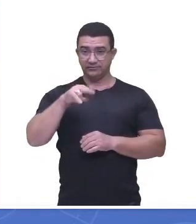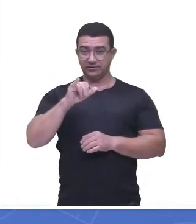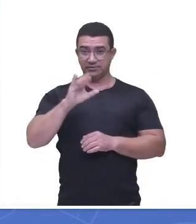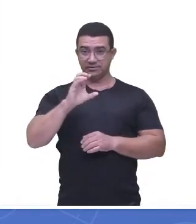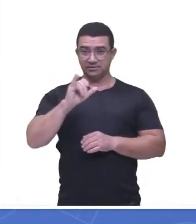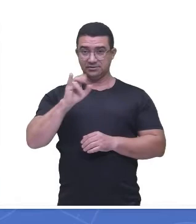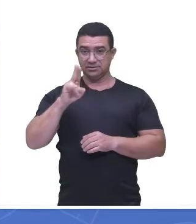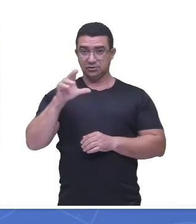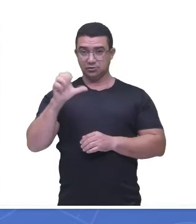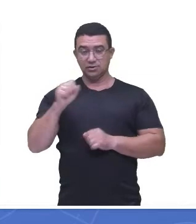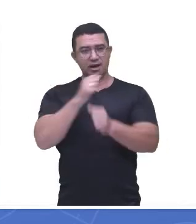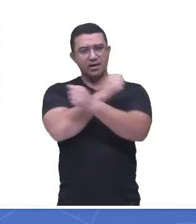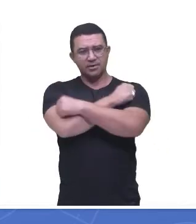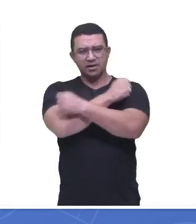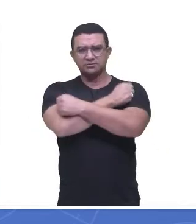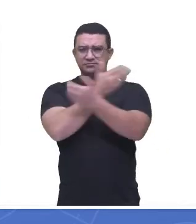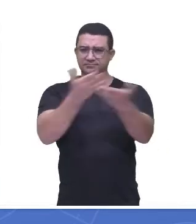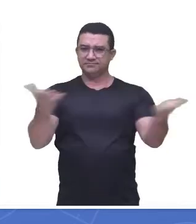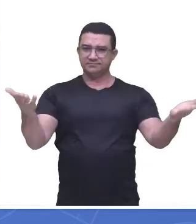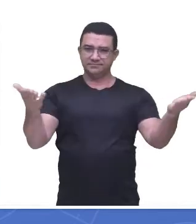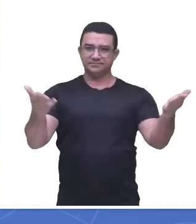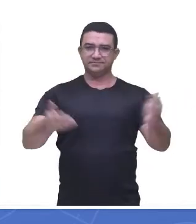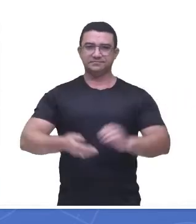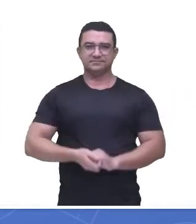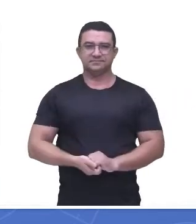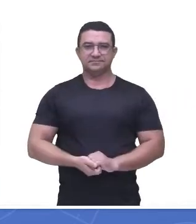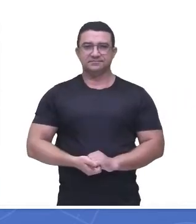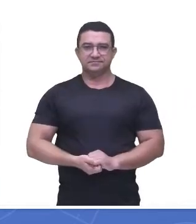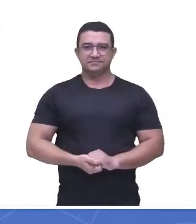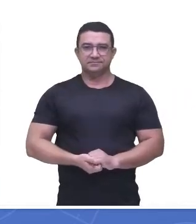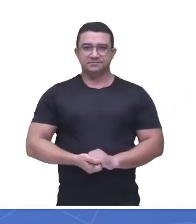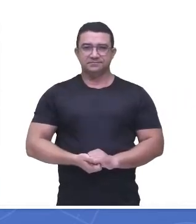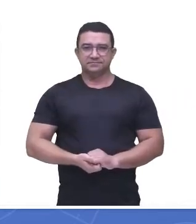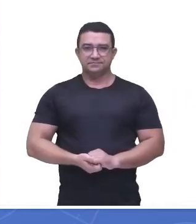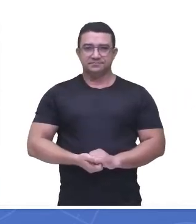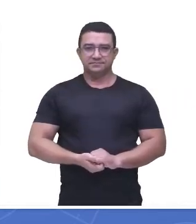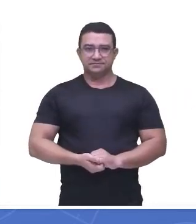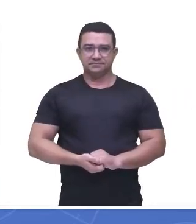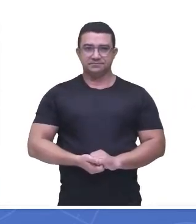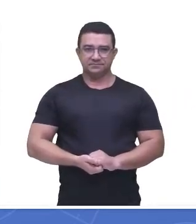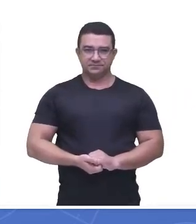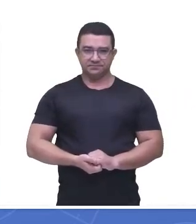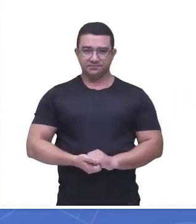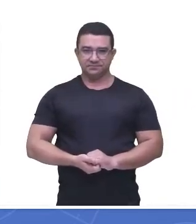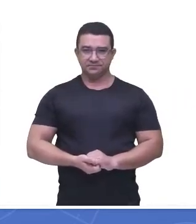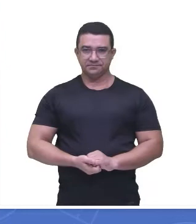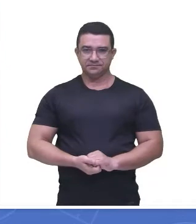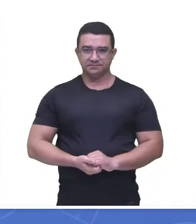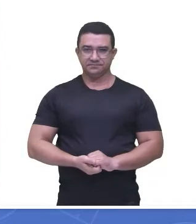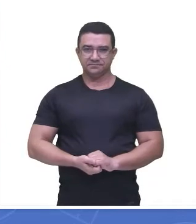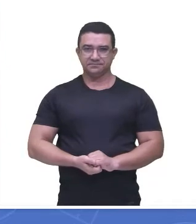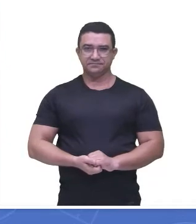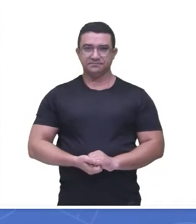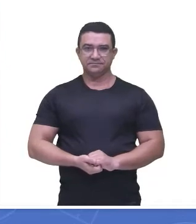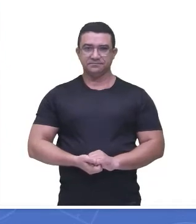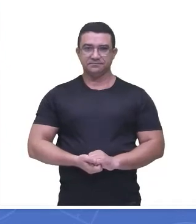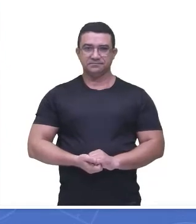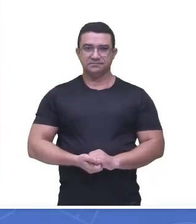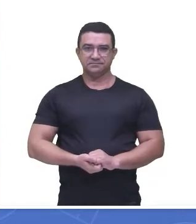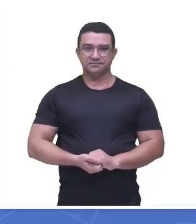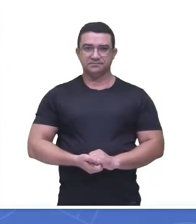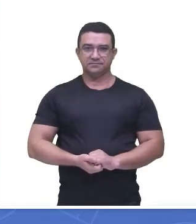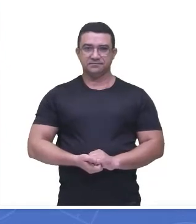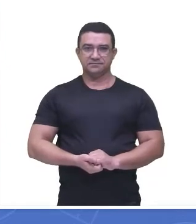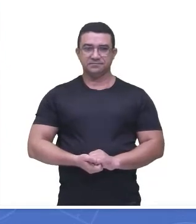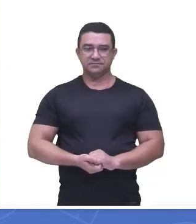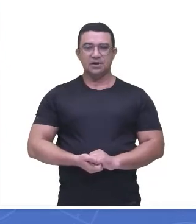a todos aí das escolas mencionadas, das escolas de vocês, desses amados alunos. Levem para